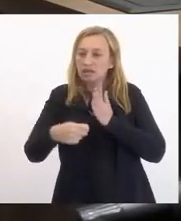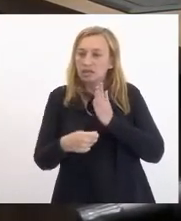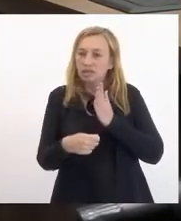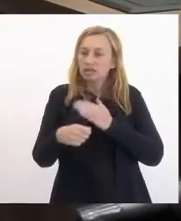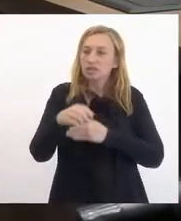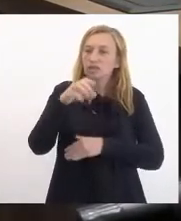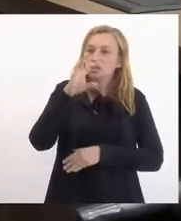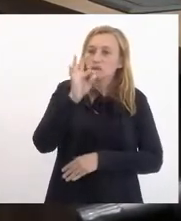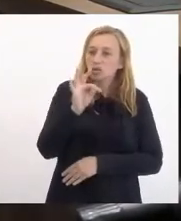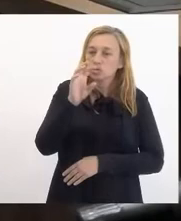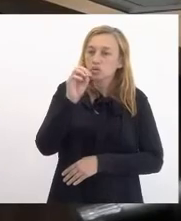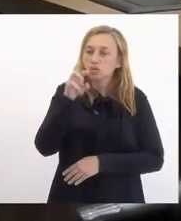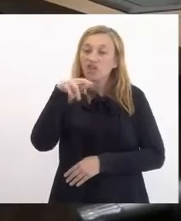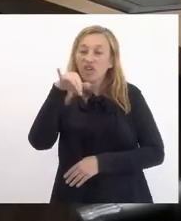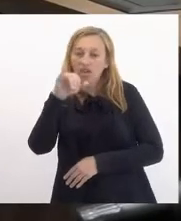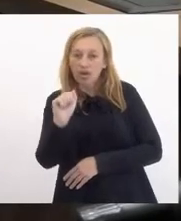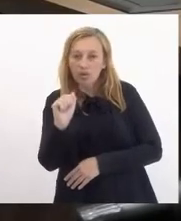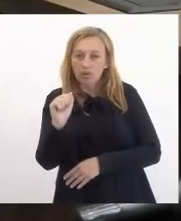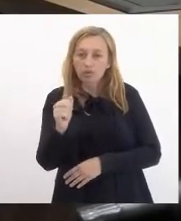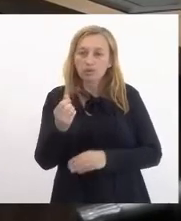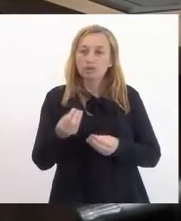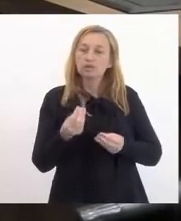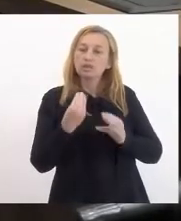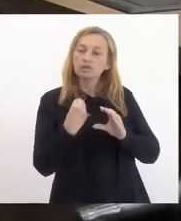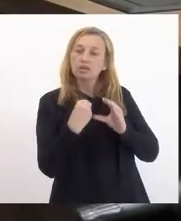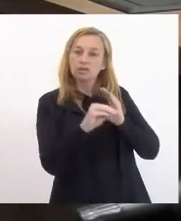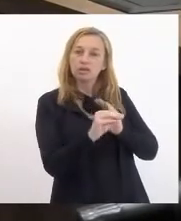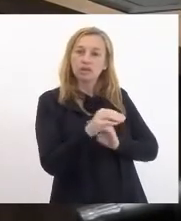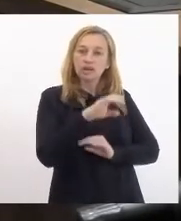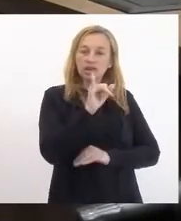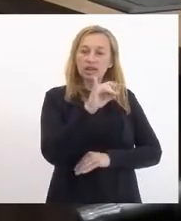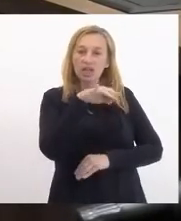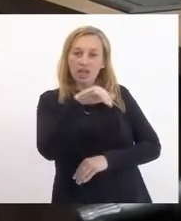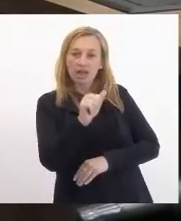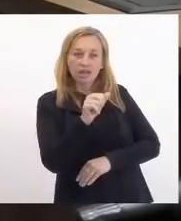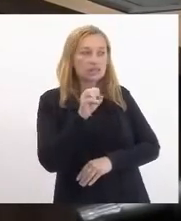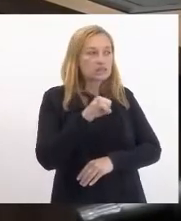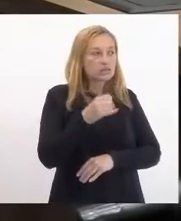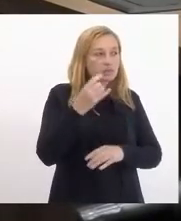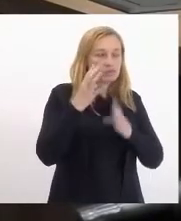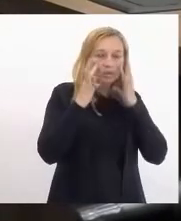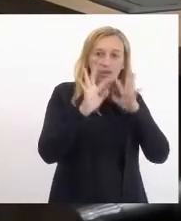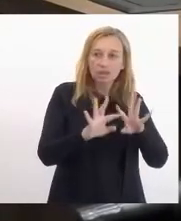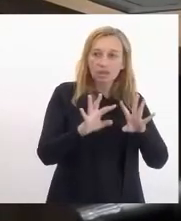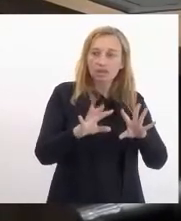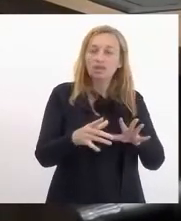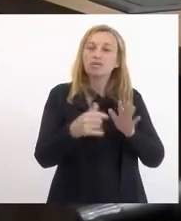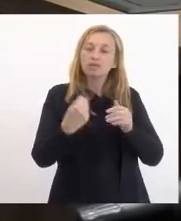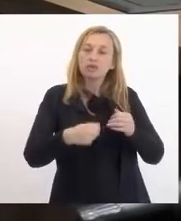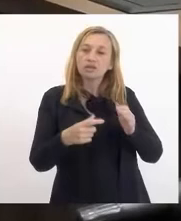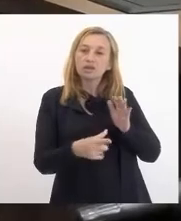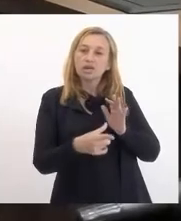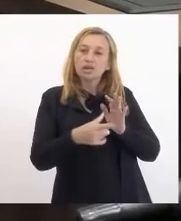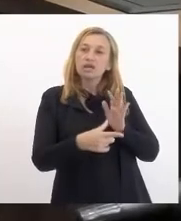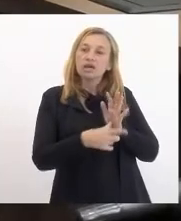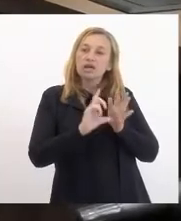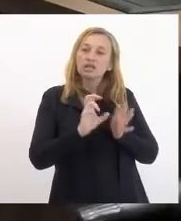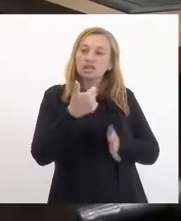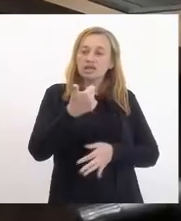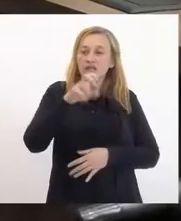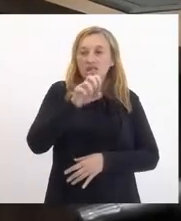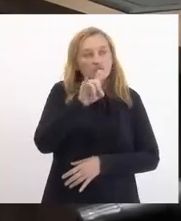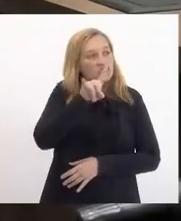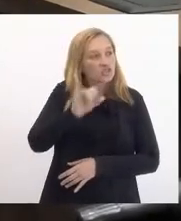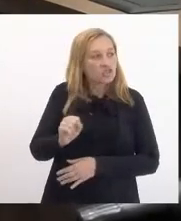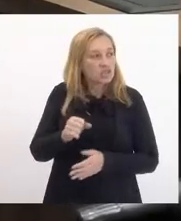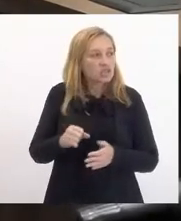INEA. Então, se o INEA, a tempo, e eles têm que fazer isso, 15 dias antes de iniciar o ano dos